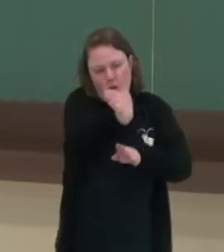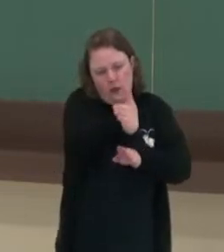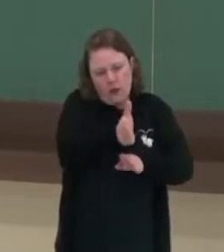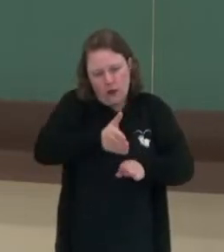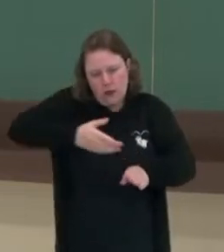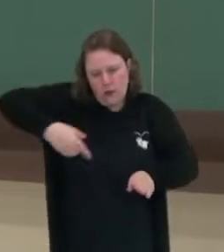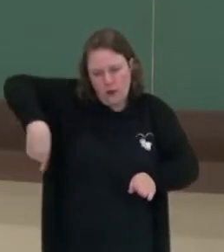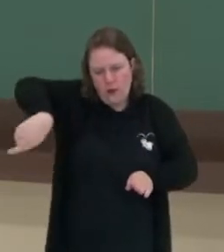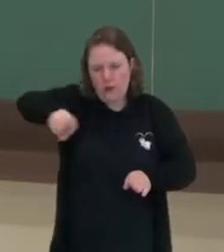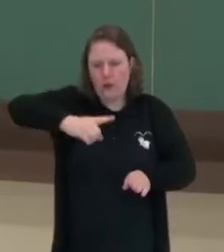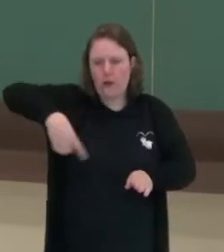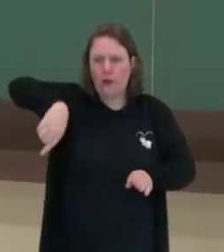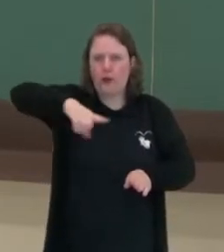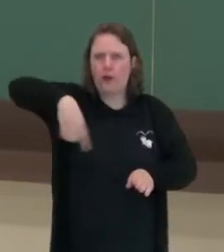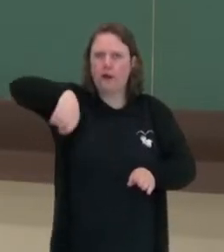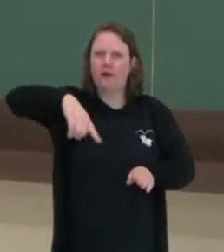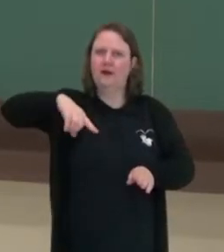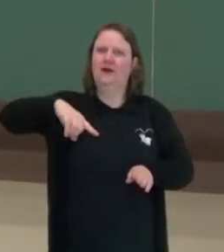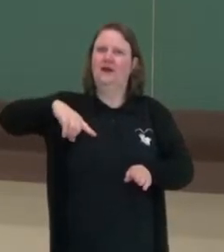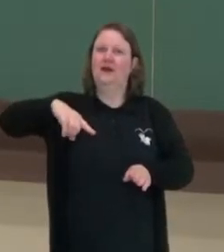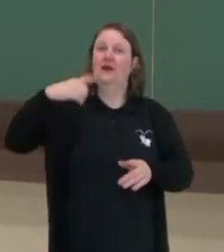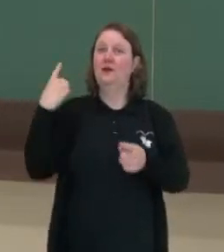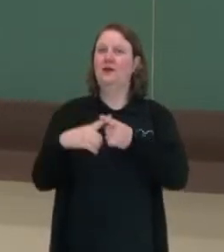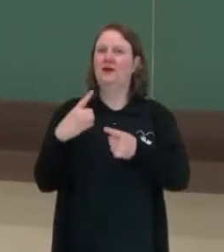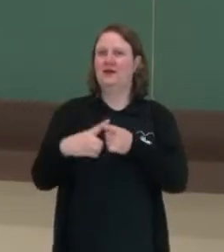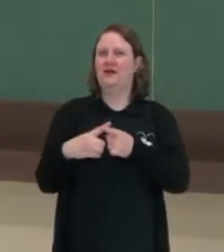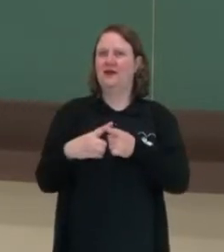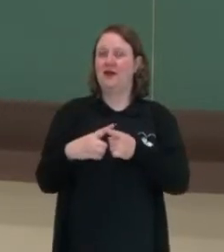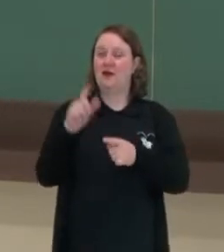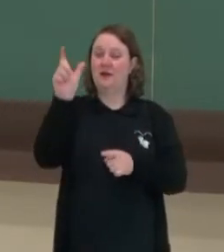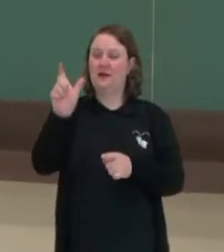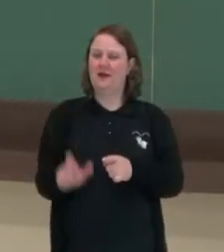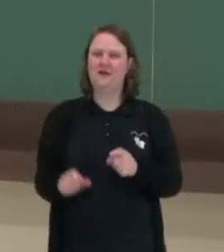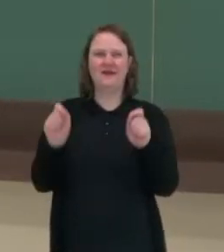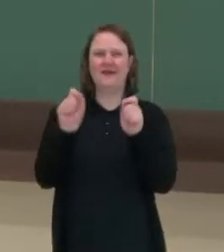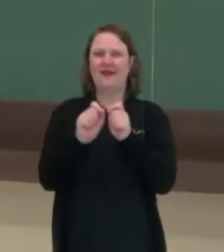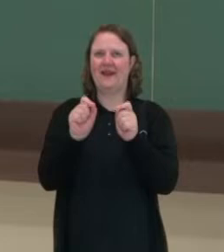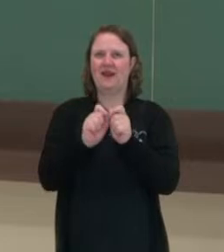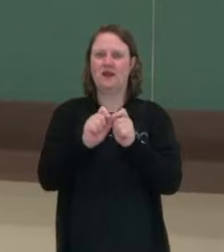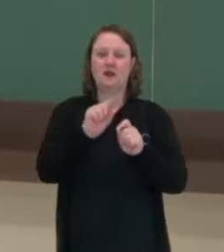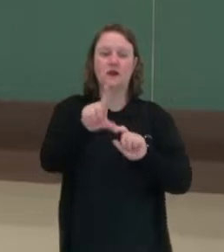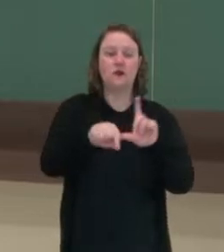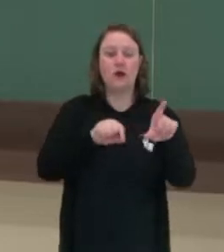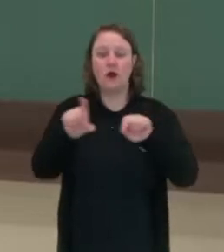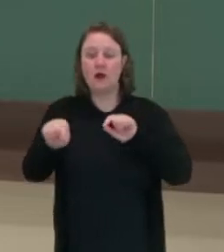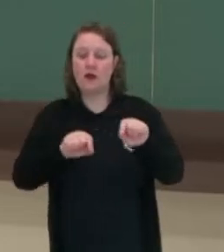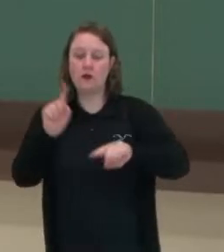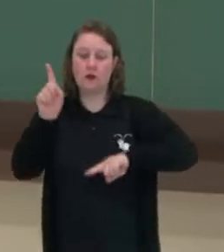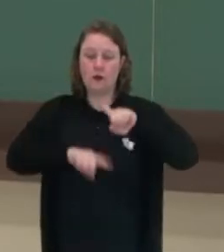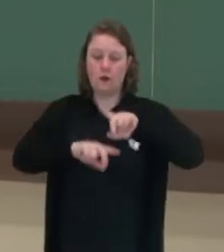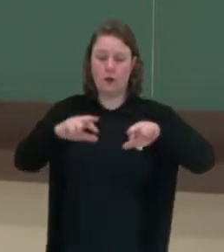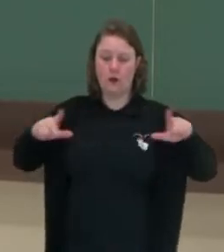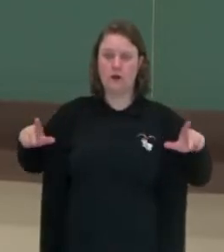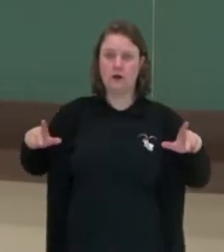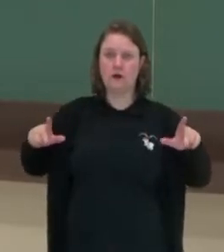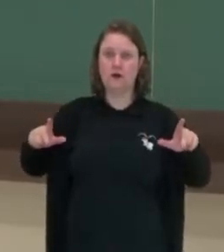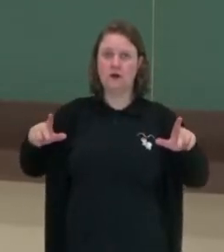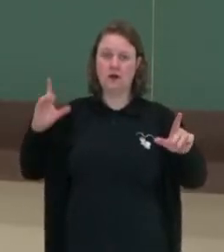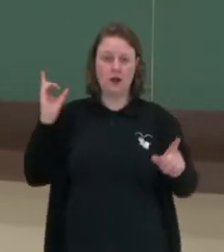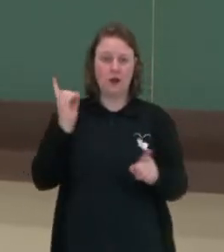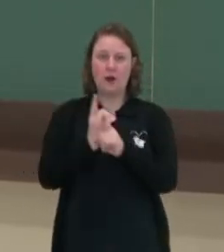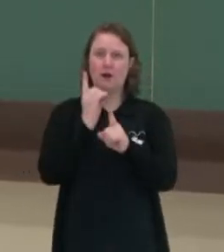até esse espaço e que se localiza numa parte do mar. Veja só, aqui não